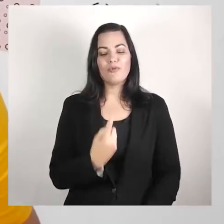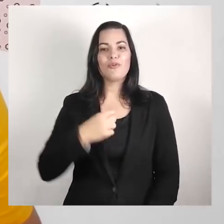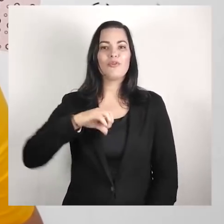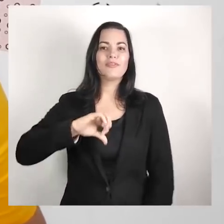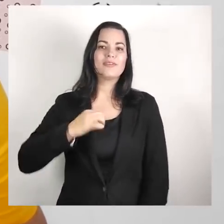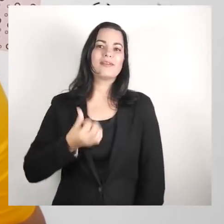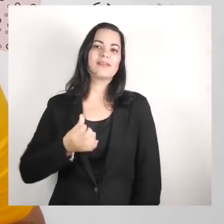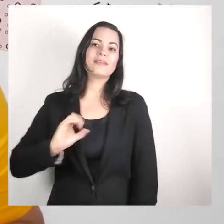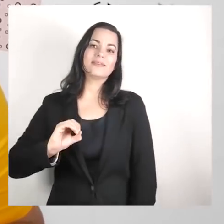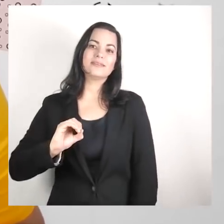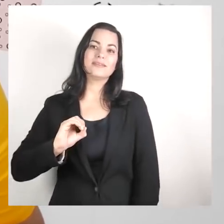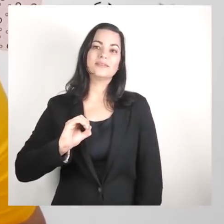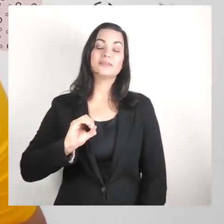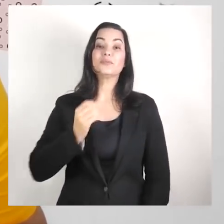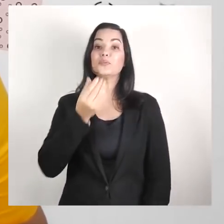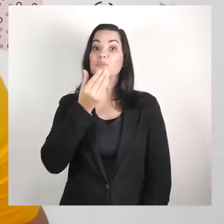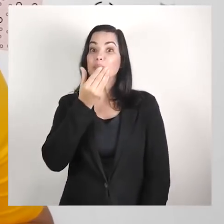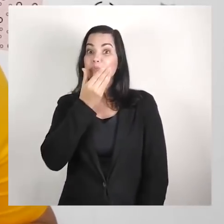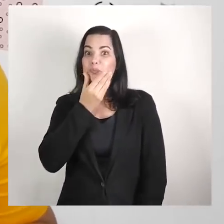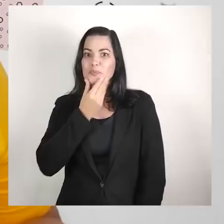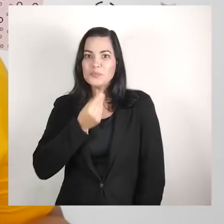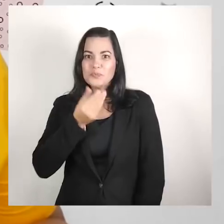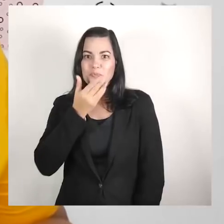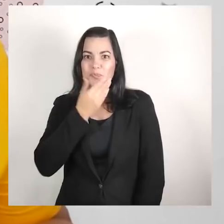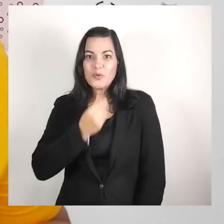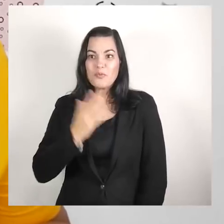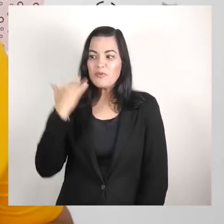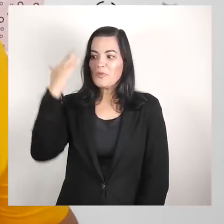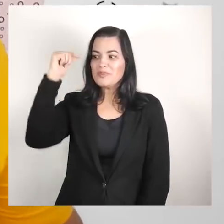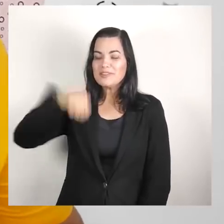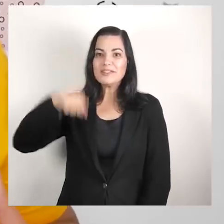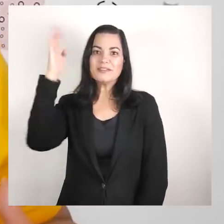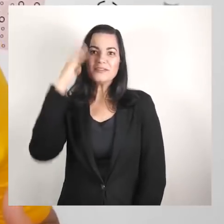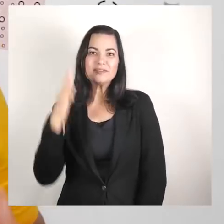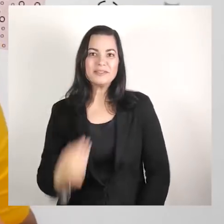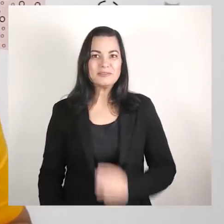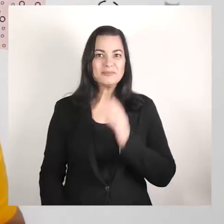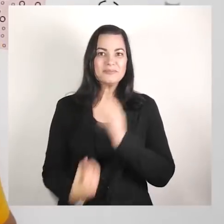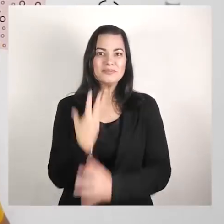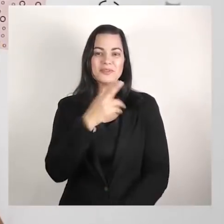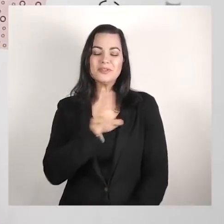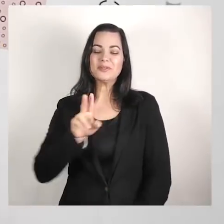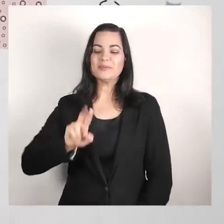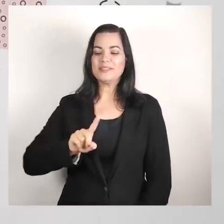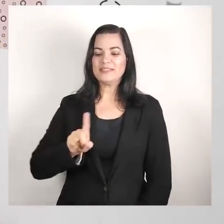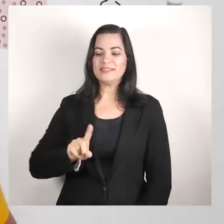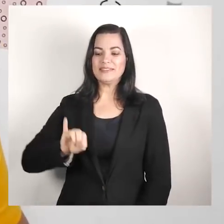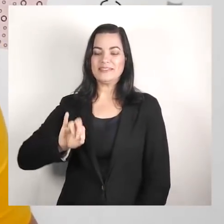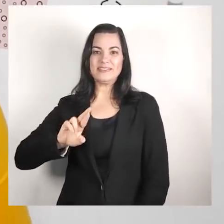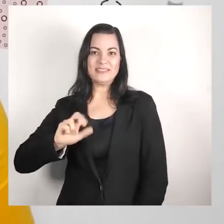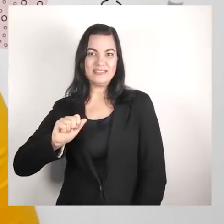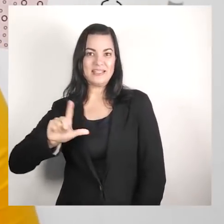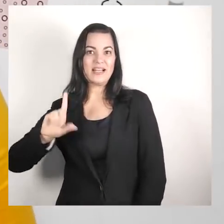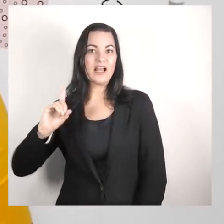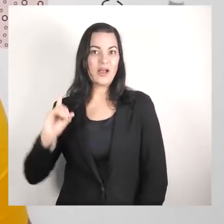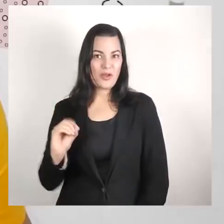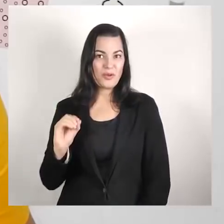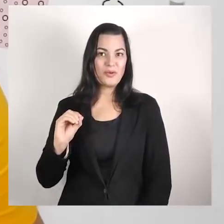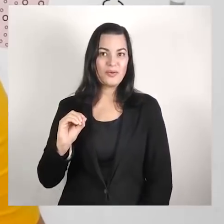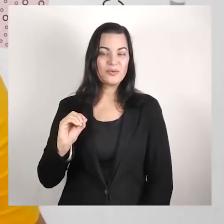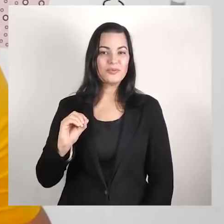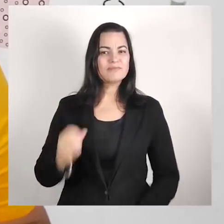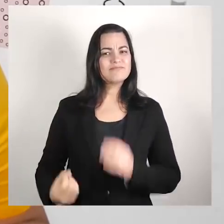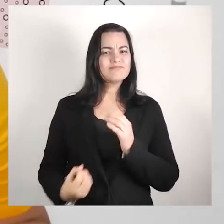1960 pelo Ziraldo, o mesmo autor do famoso Menino Maluquinho. E ele